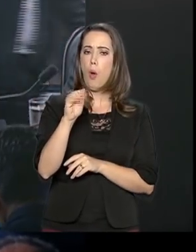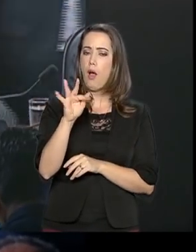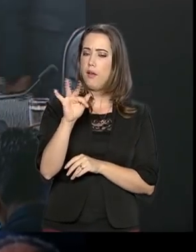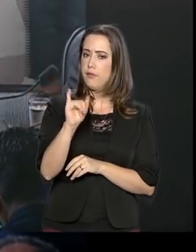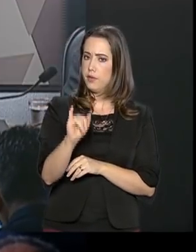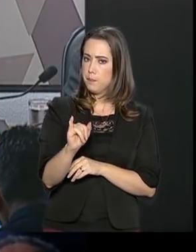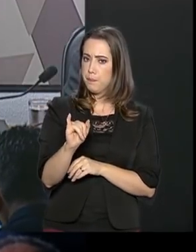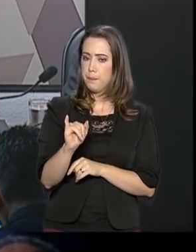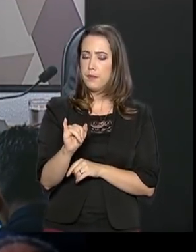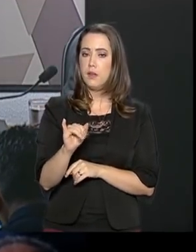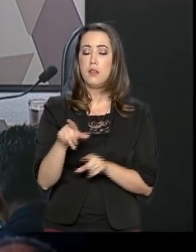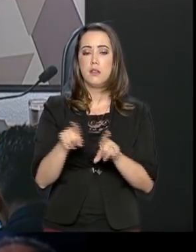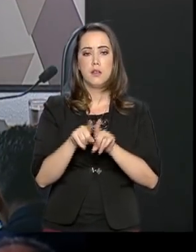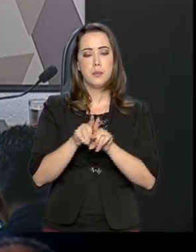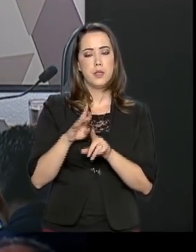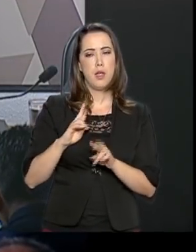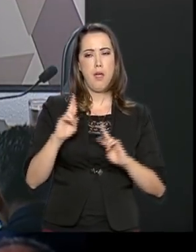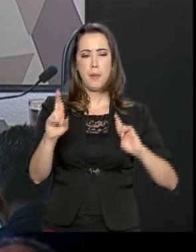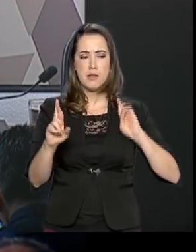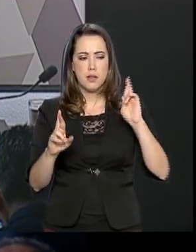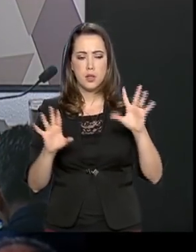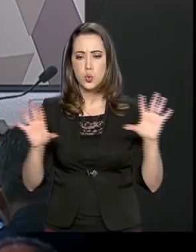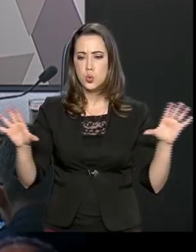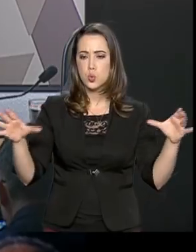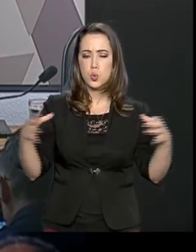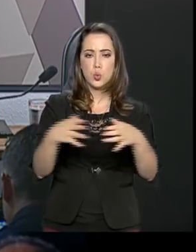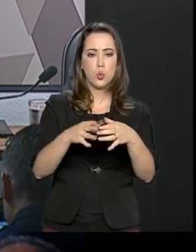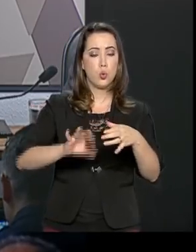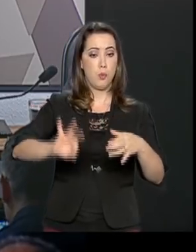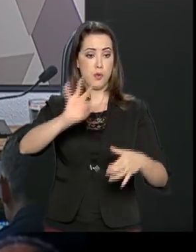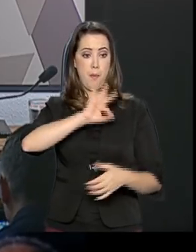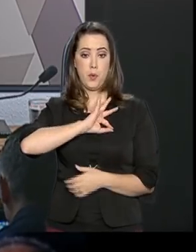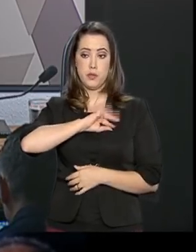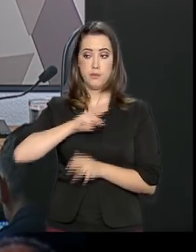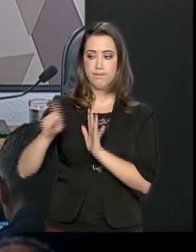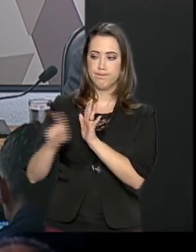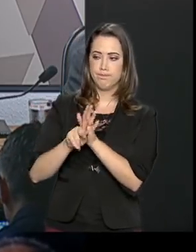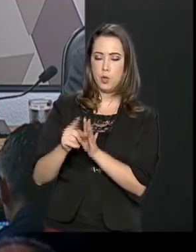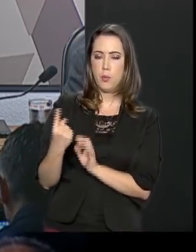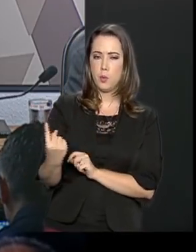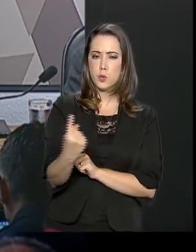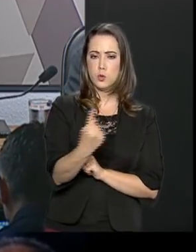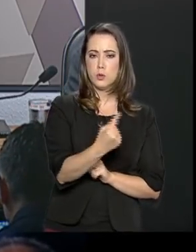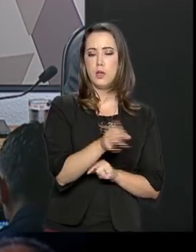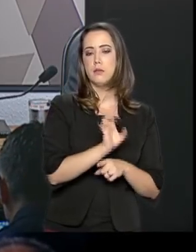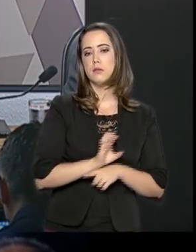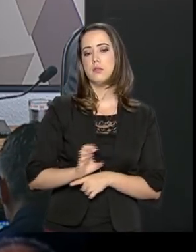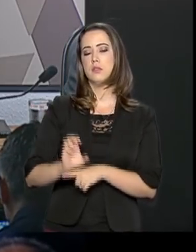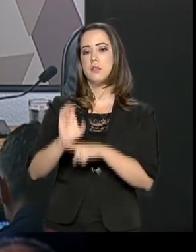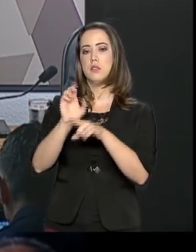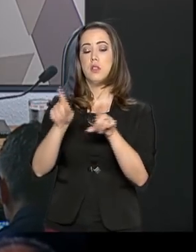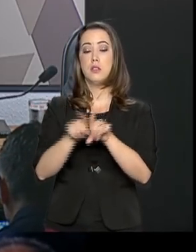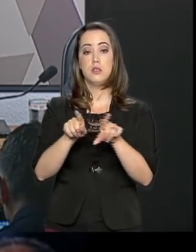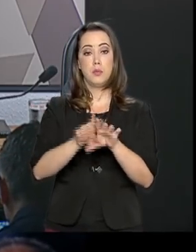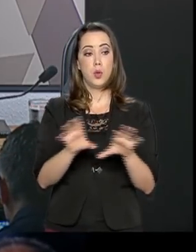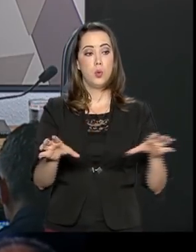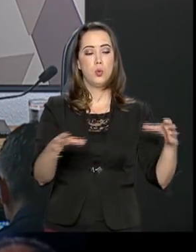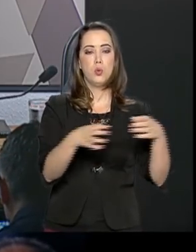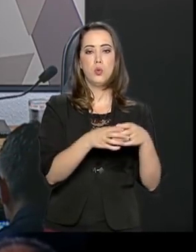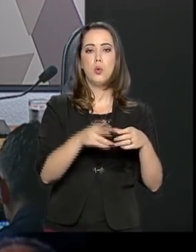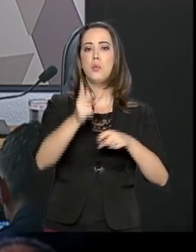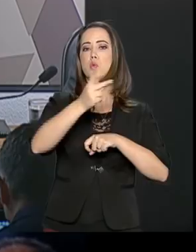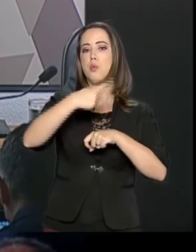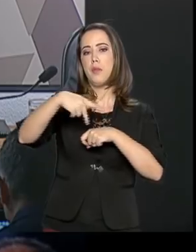também representantes das forças policiais estaduais. Nós vamos colocar também lá agentes